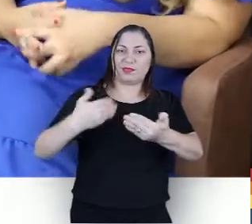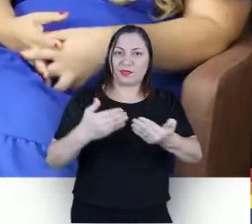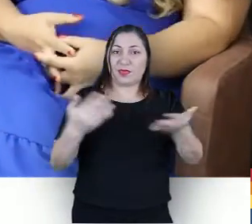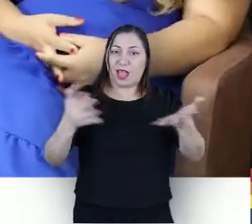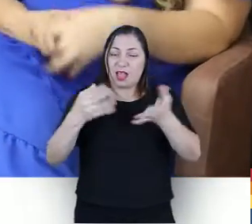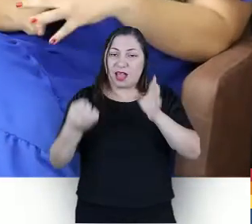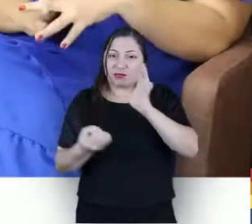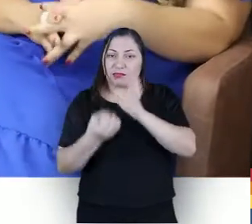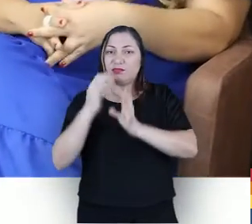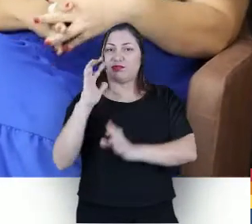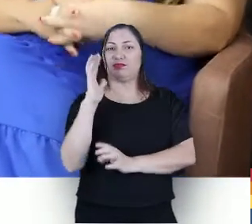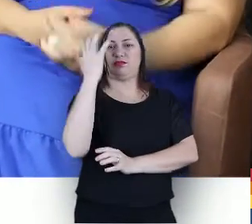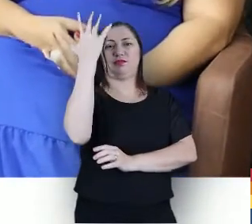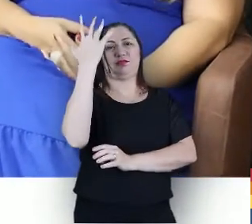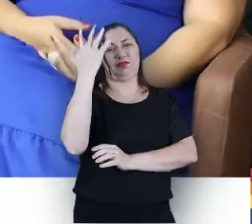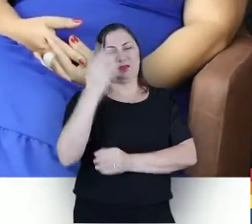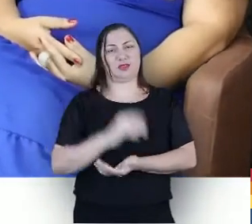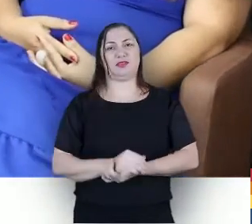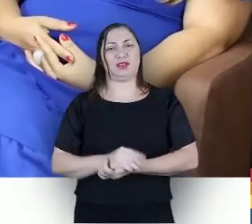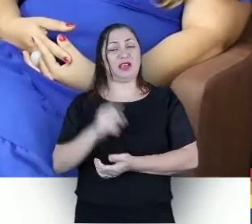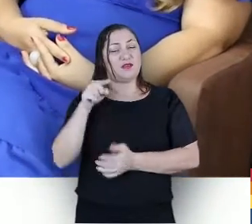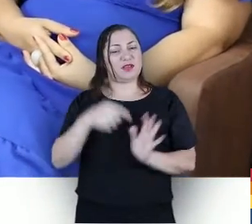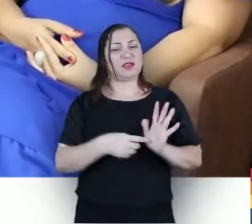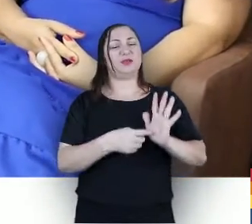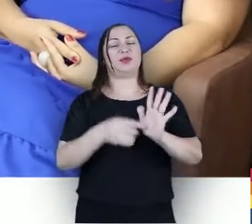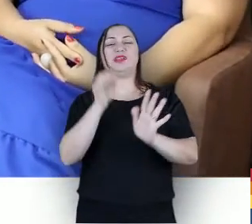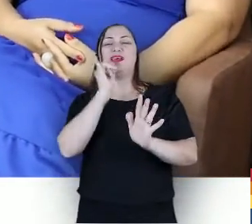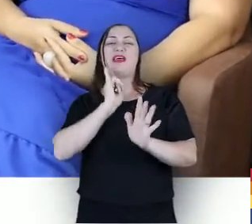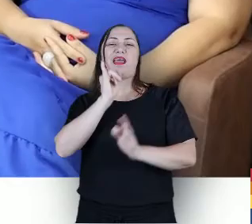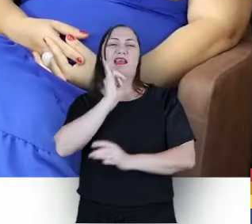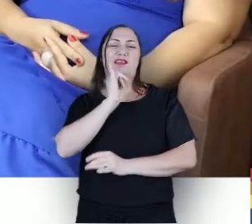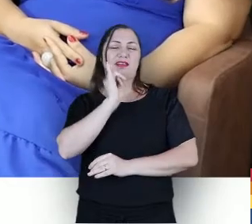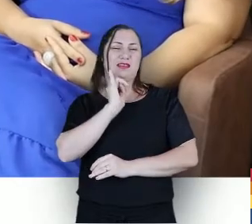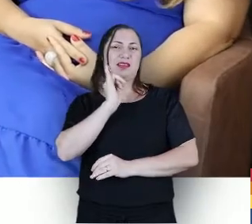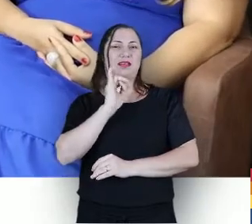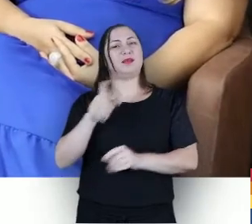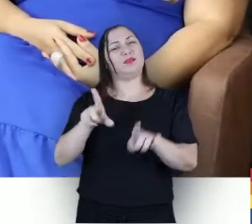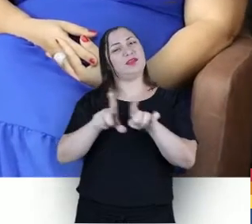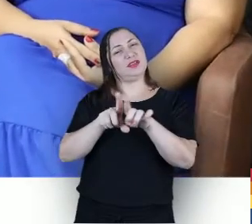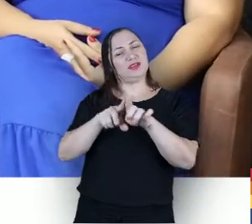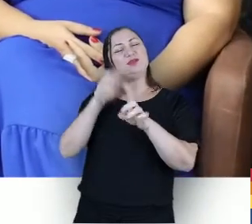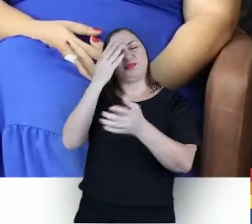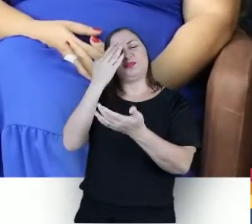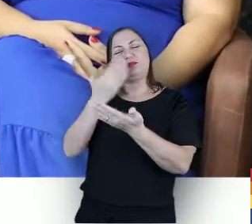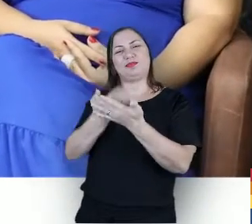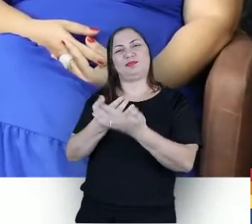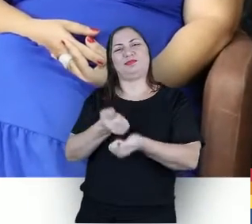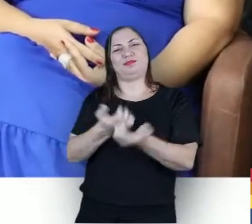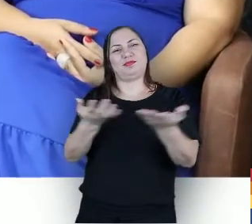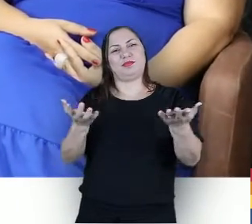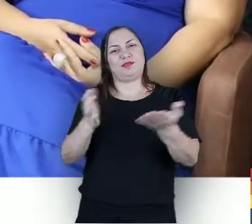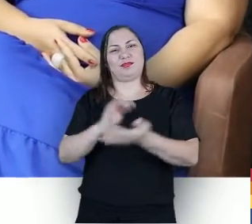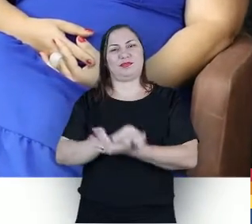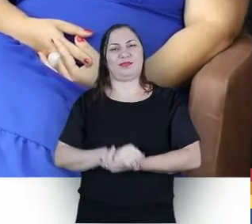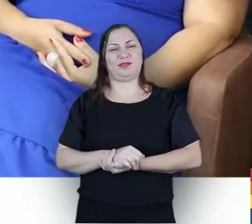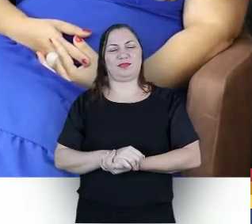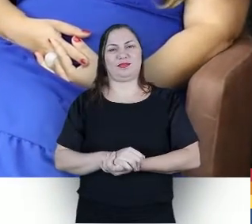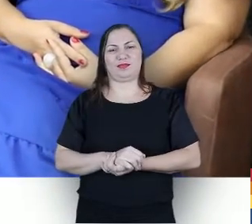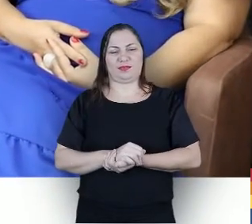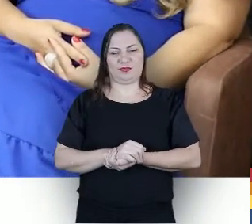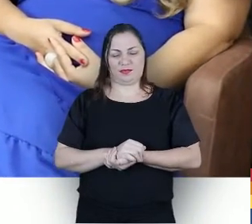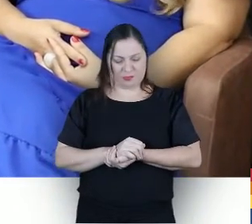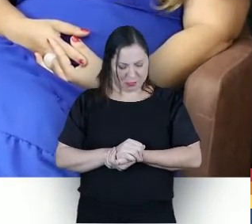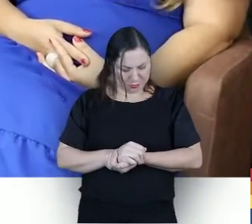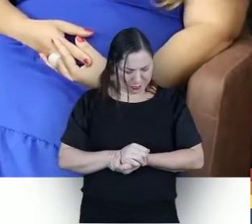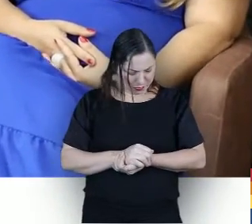espanhola. Então, eu fico, assim, satisfeita de saber que esse trabalho que a gente iniciou há algum tempo atrás está